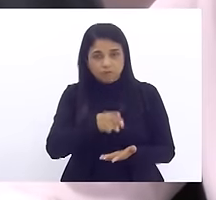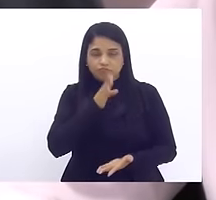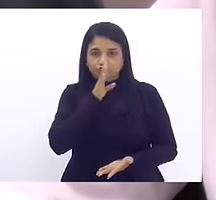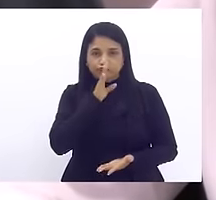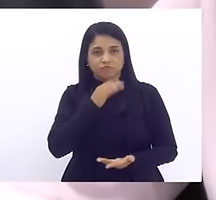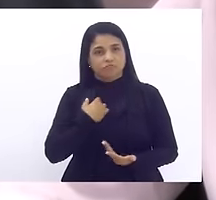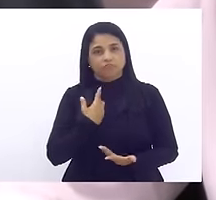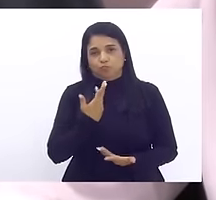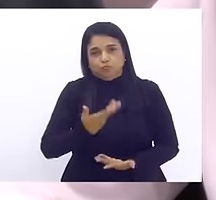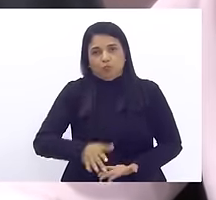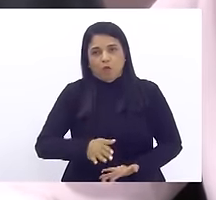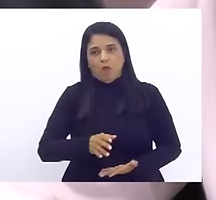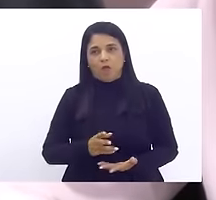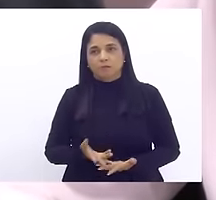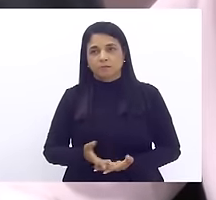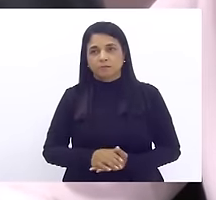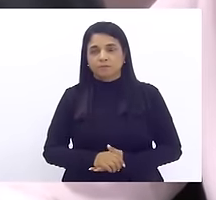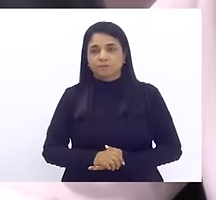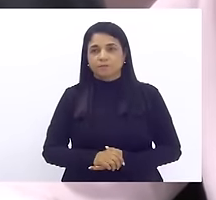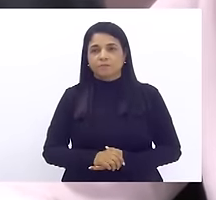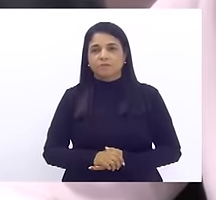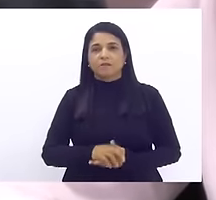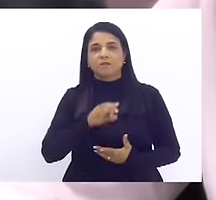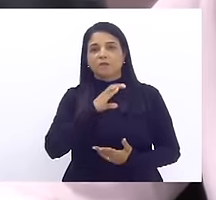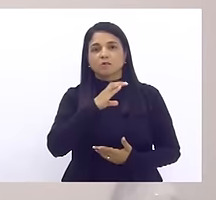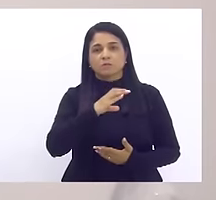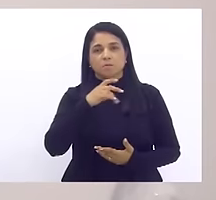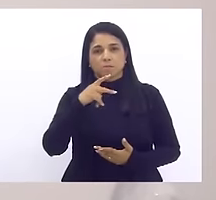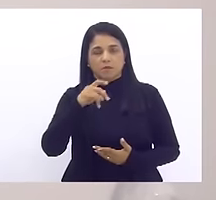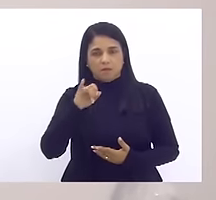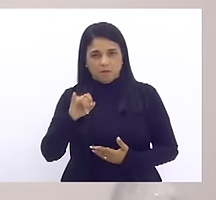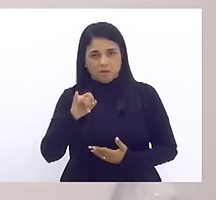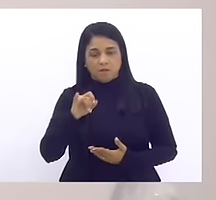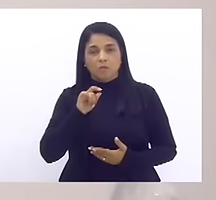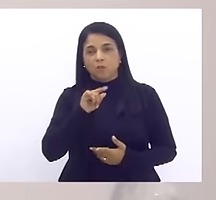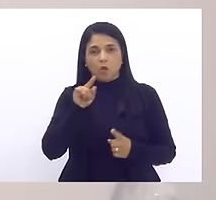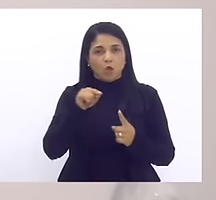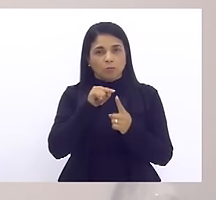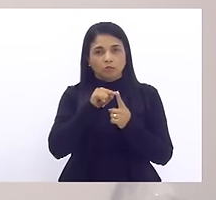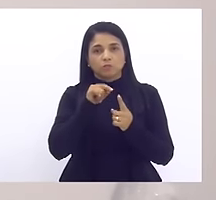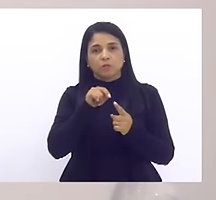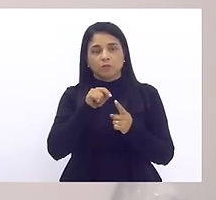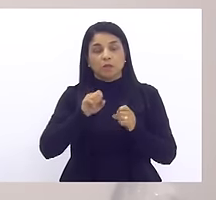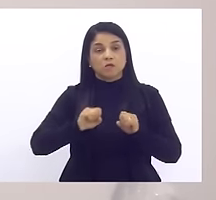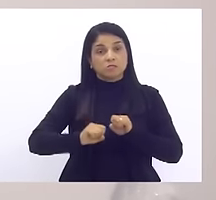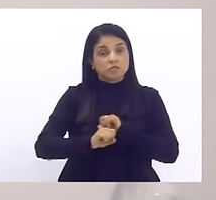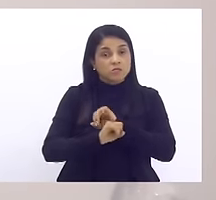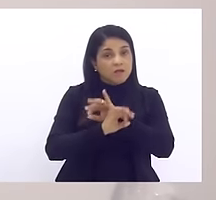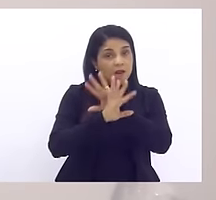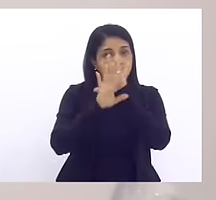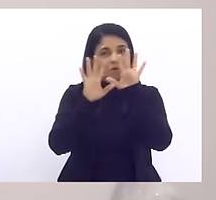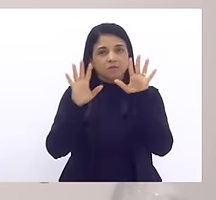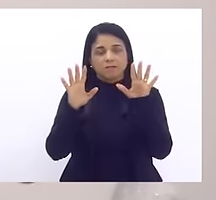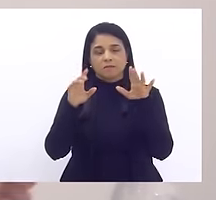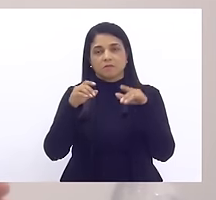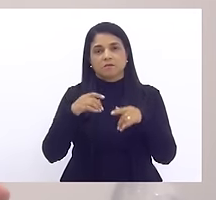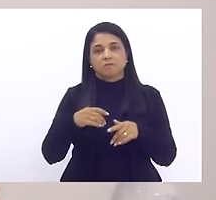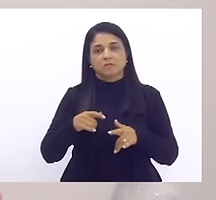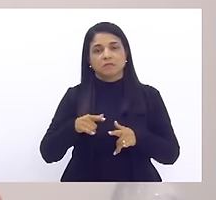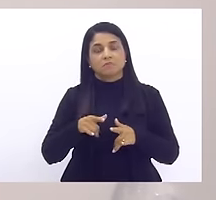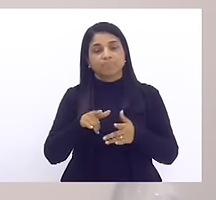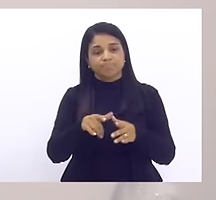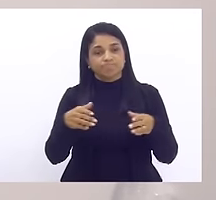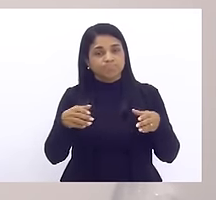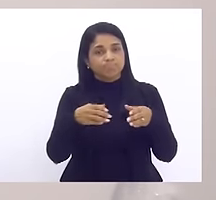porque o que o intuito da CPI nada mais é do que esclarecer o que essa facção criminosa